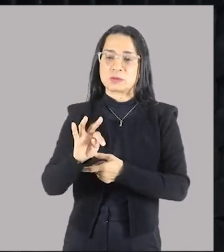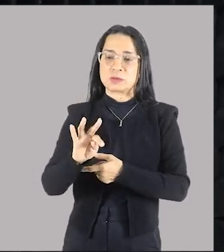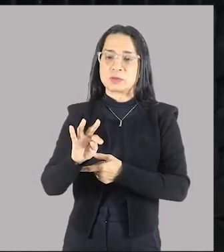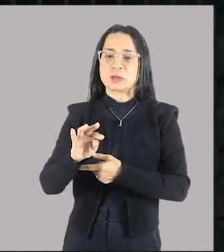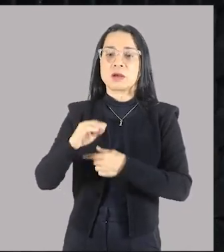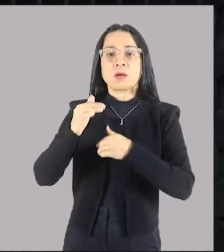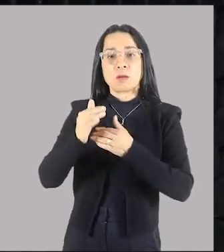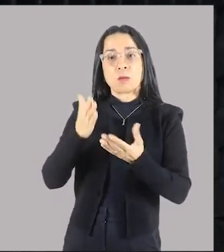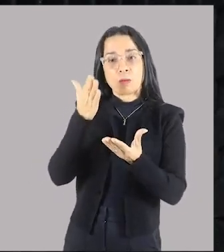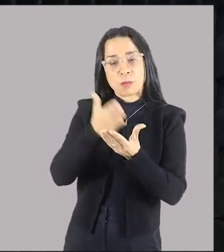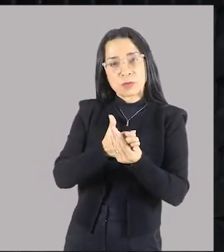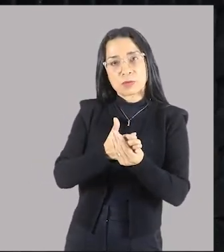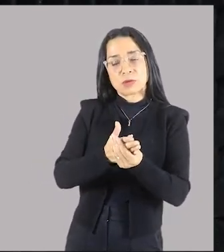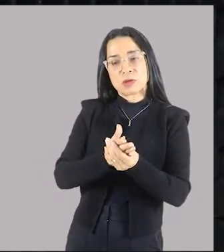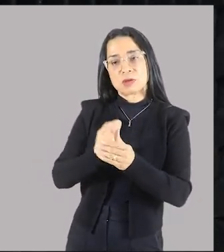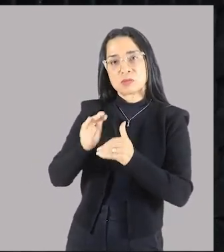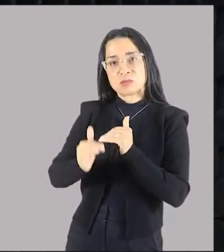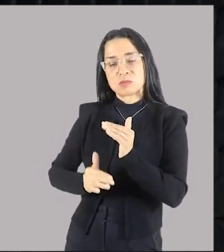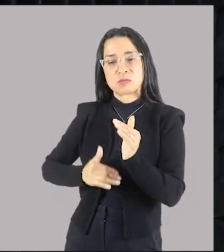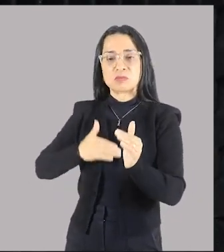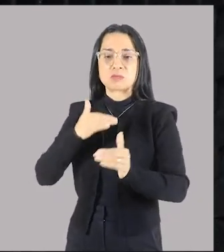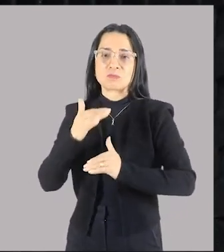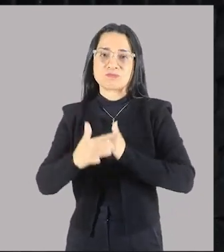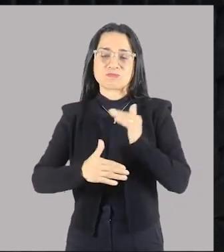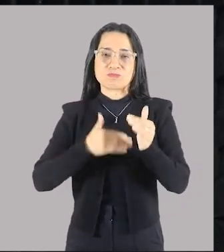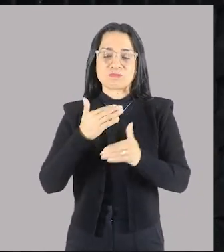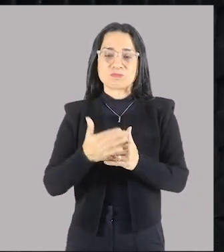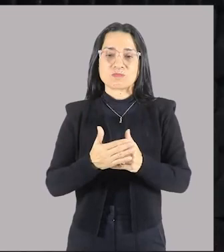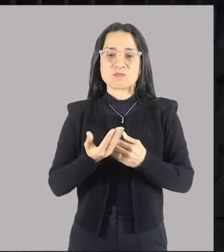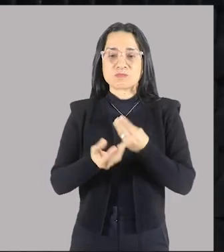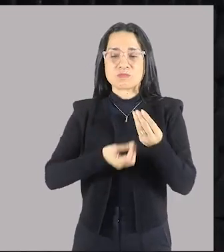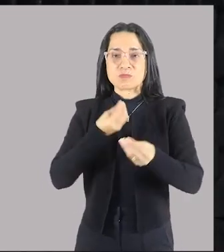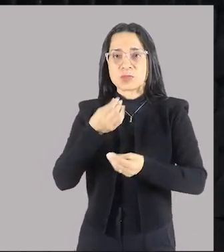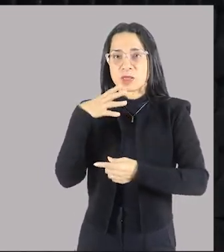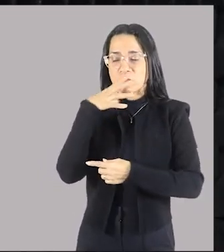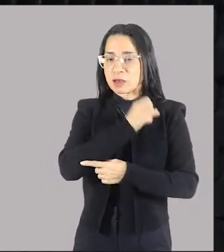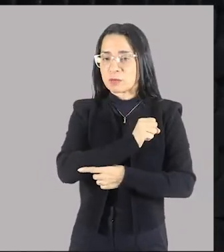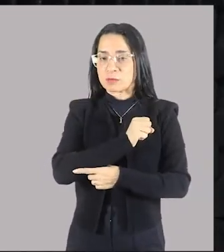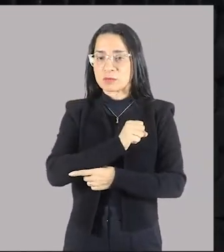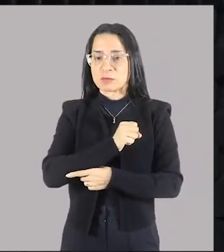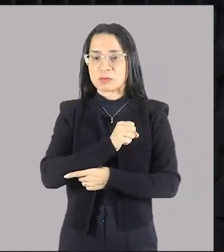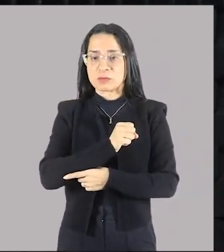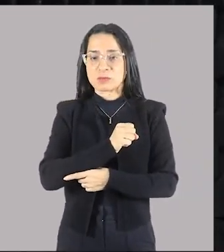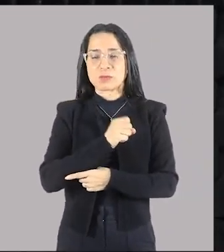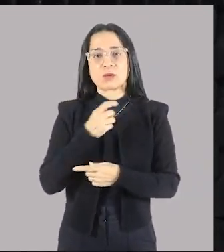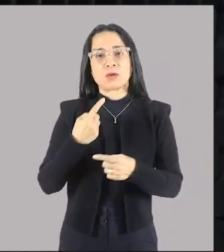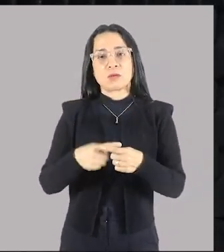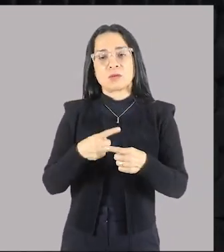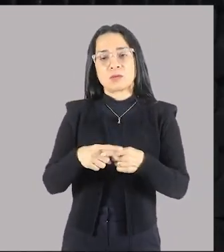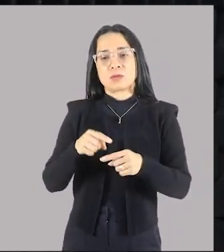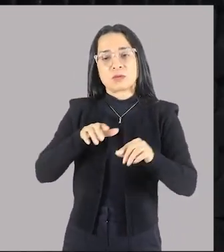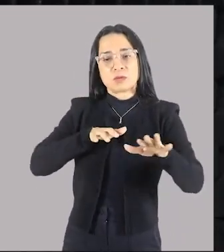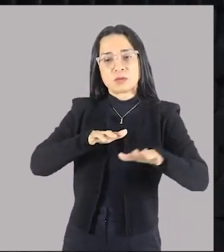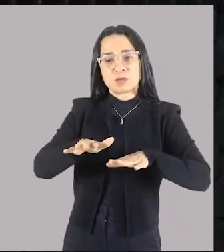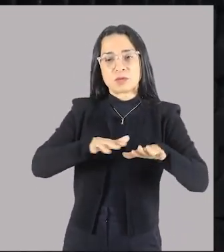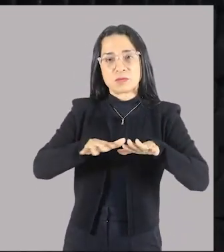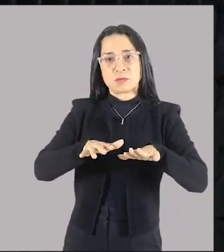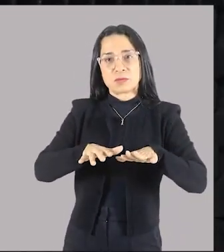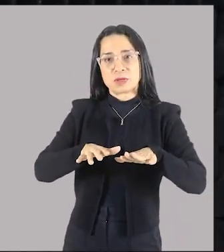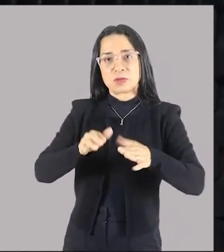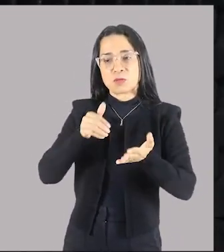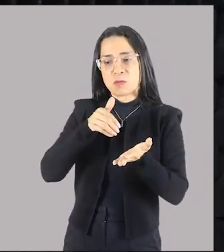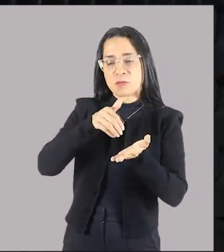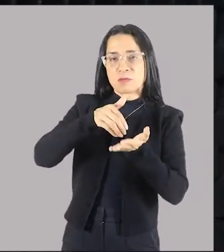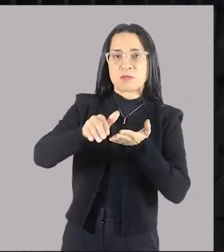caminhar de uma forma mais rápida, até mesmo por conta do movimento Fora Collor, em